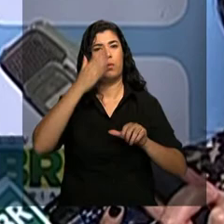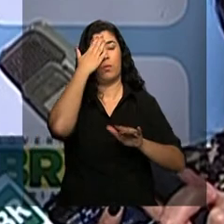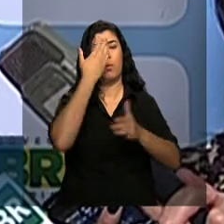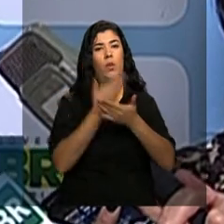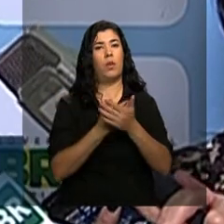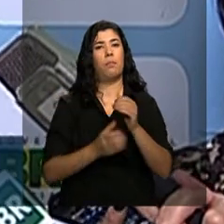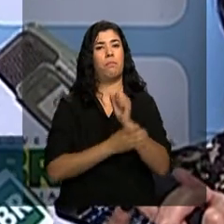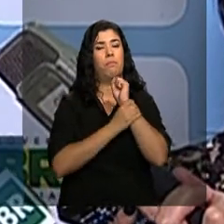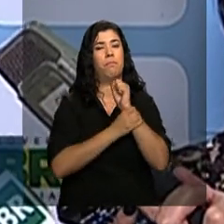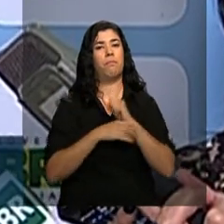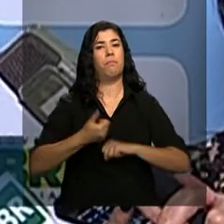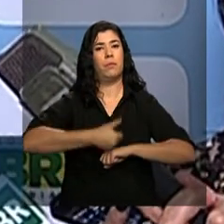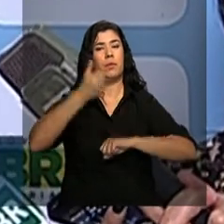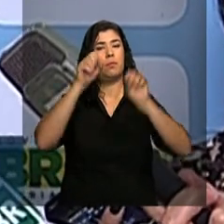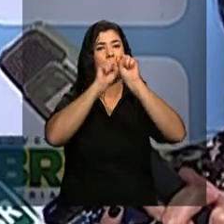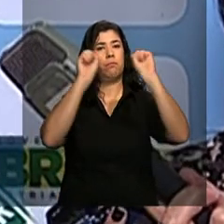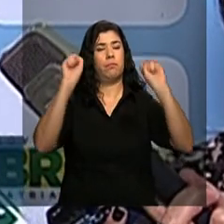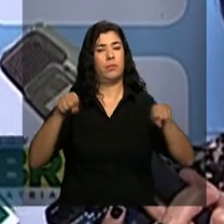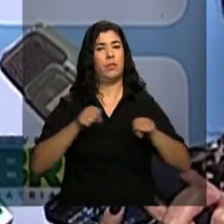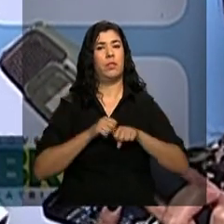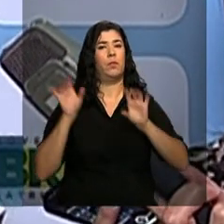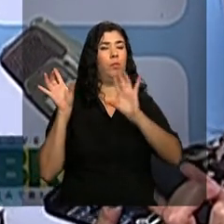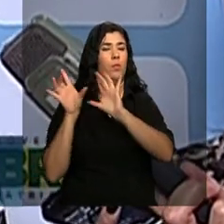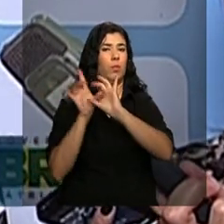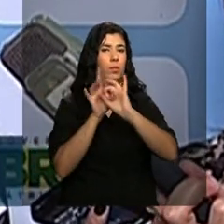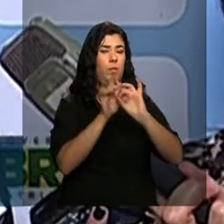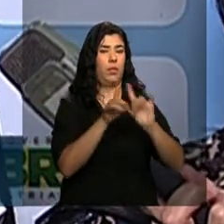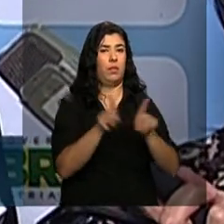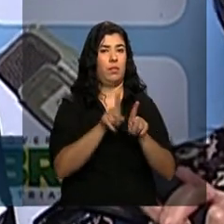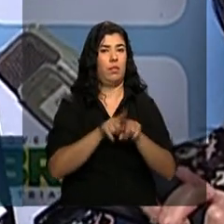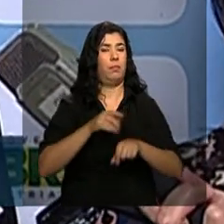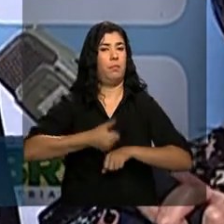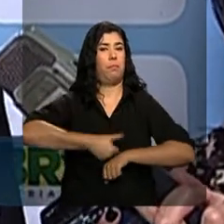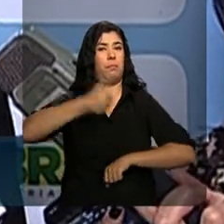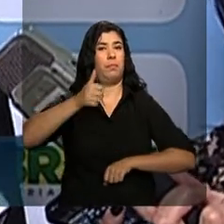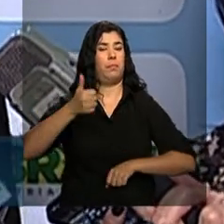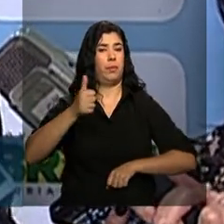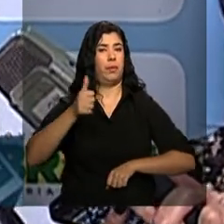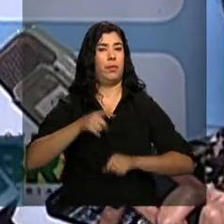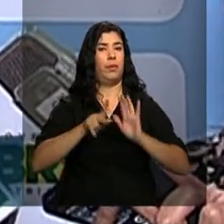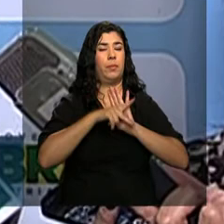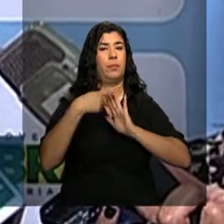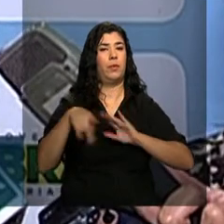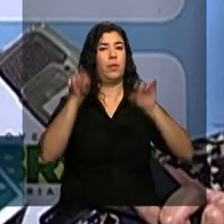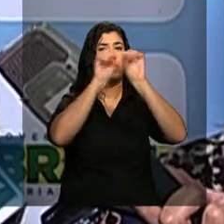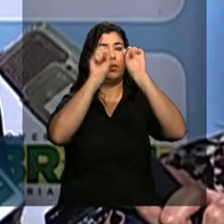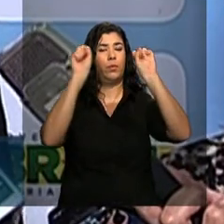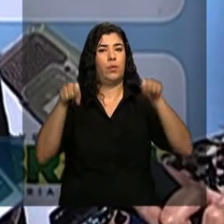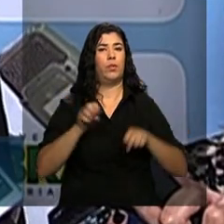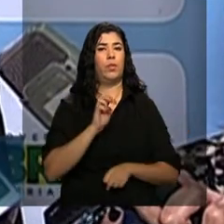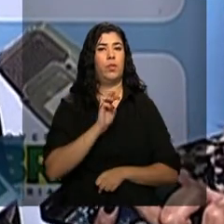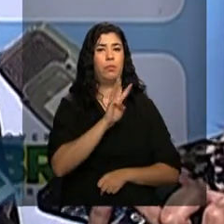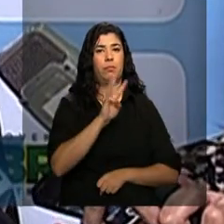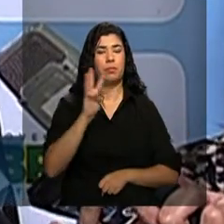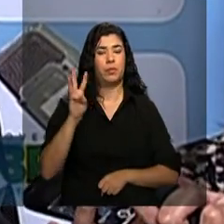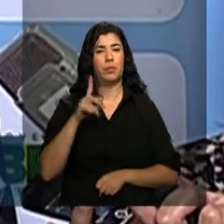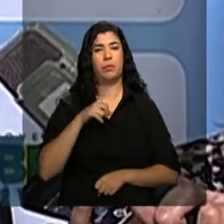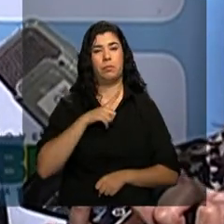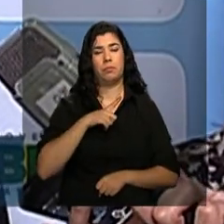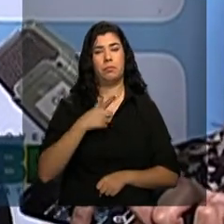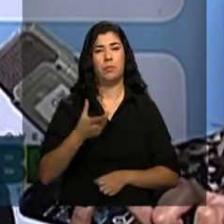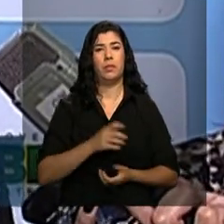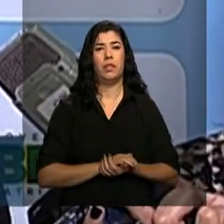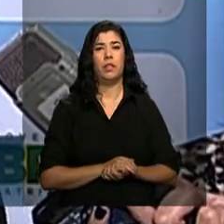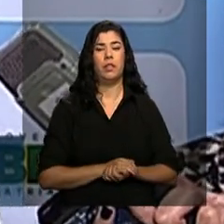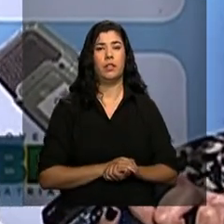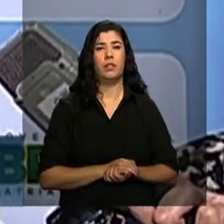do momento que você faz um sistema de fato integrado, tá certo? E com a qualidade que o sistema web vai